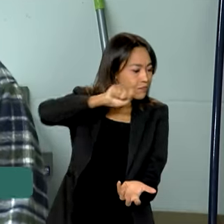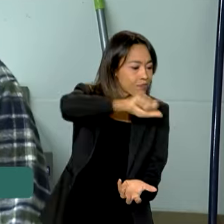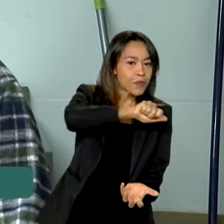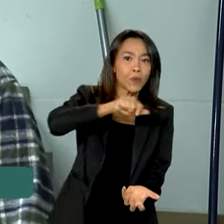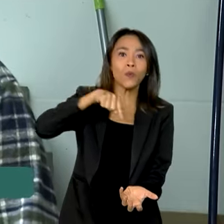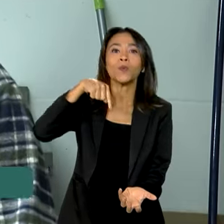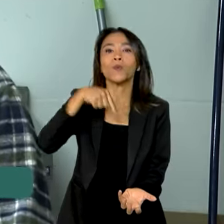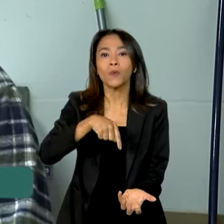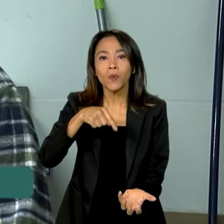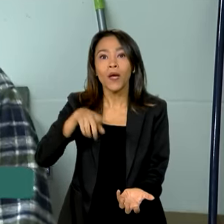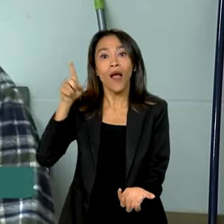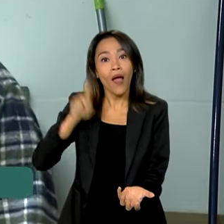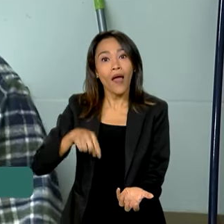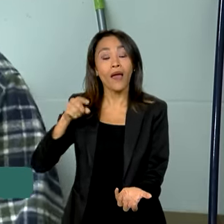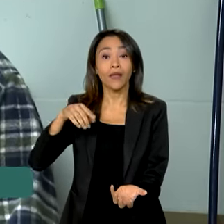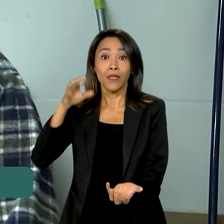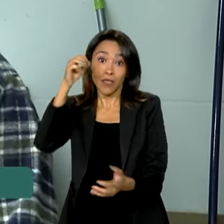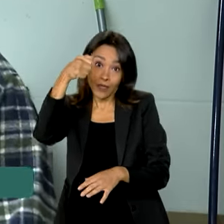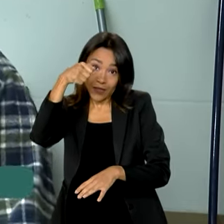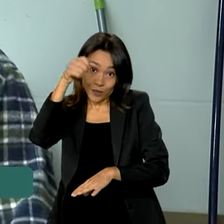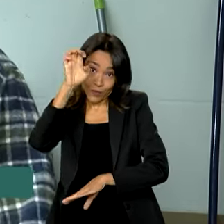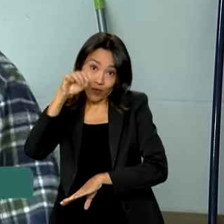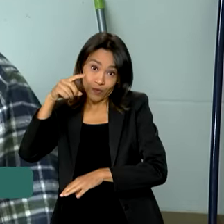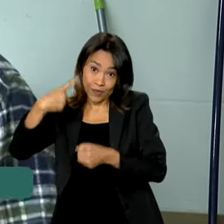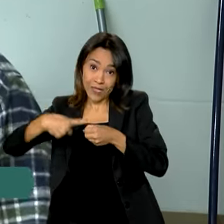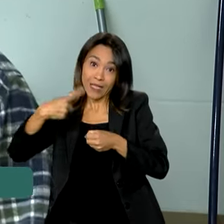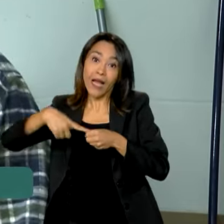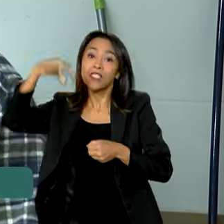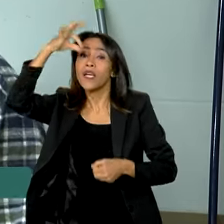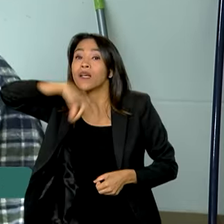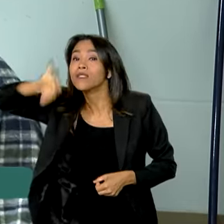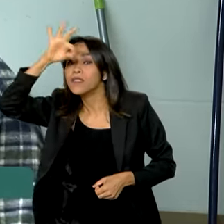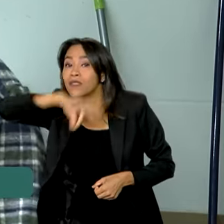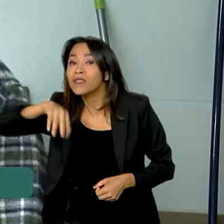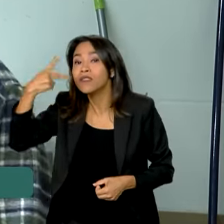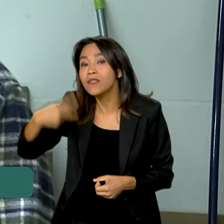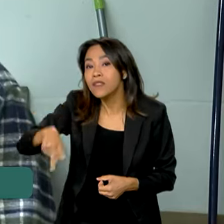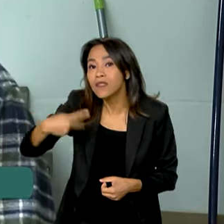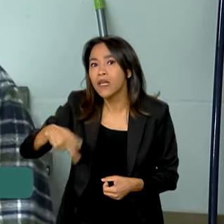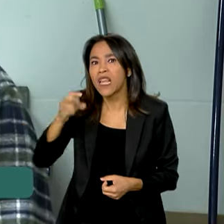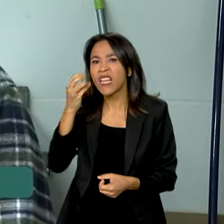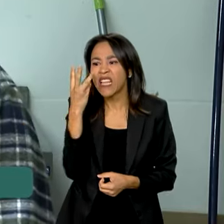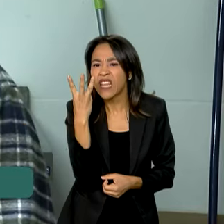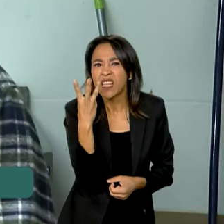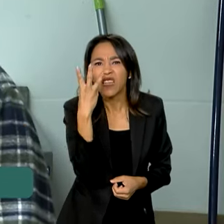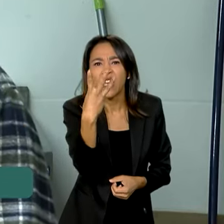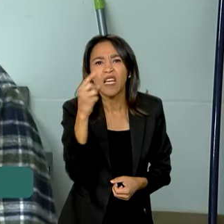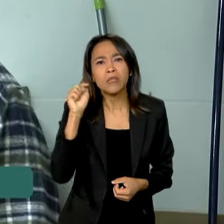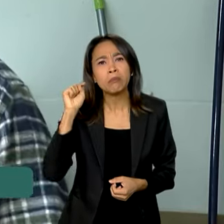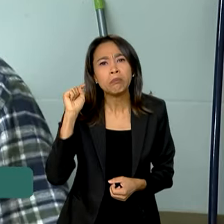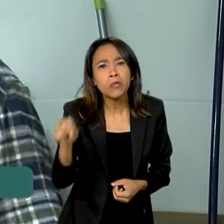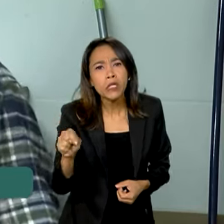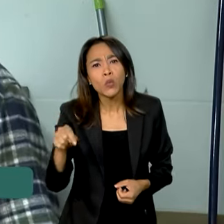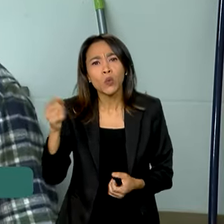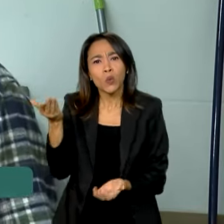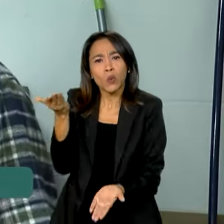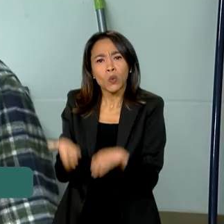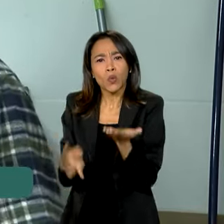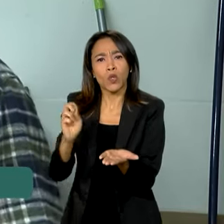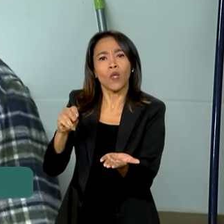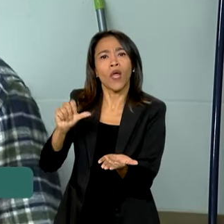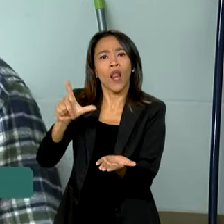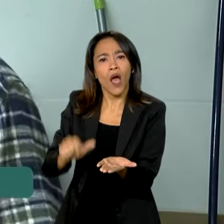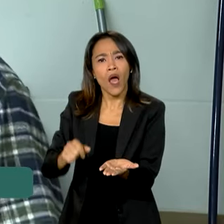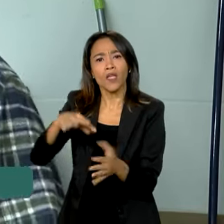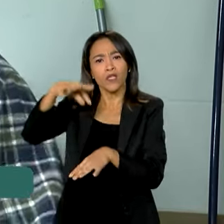Banco de Alimentos de Caxias do Sul, que disponibilizou cerca de 3 mil toneladas de proteína animal junto com hortifruti,